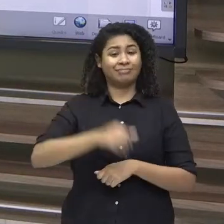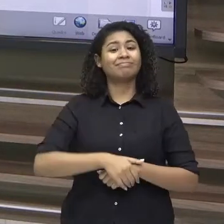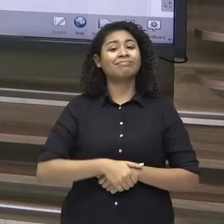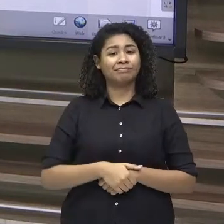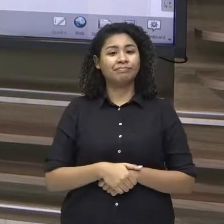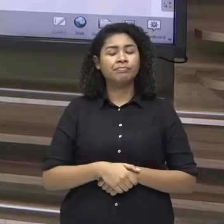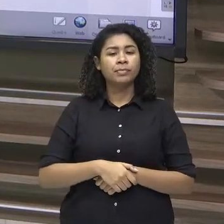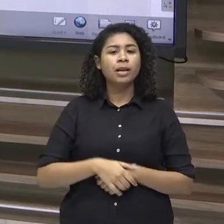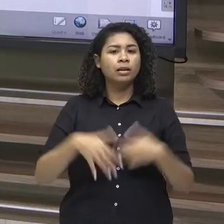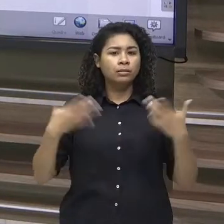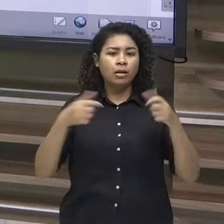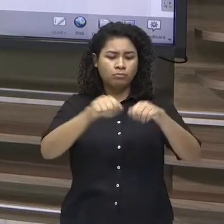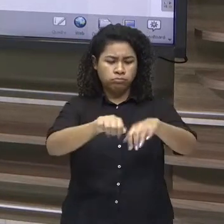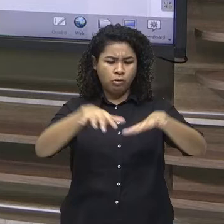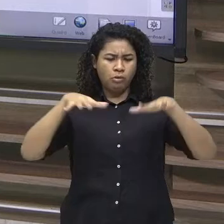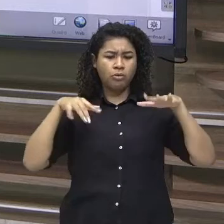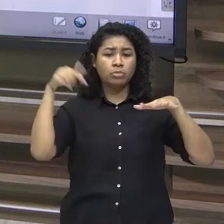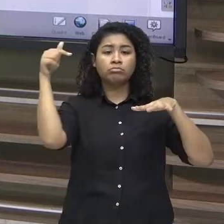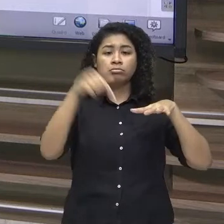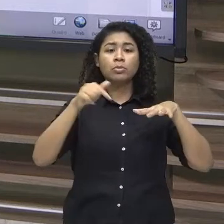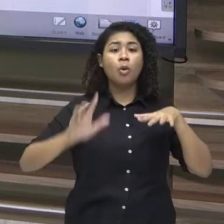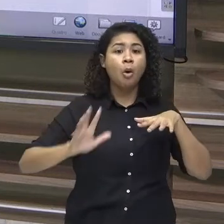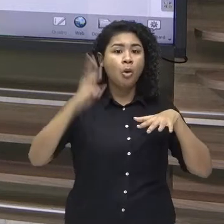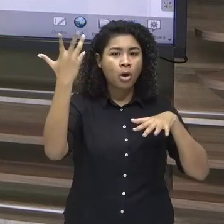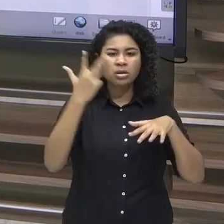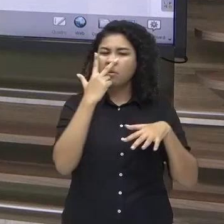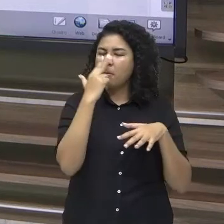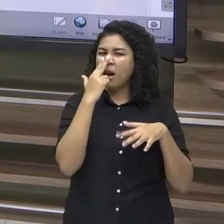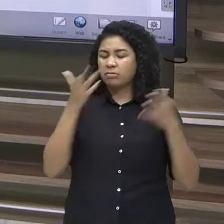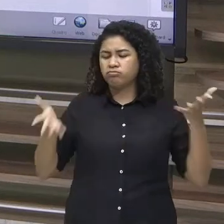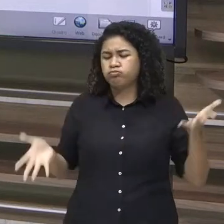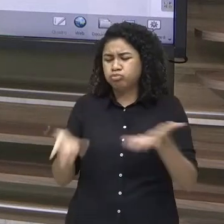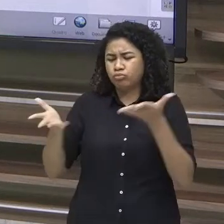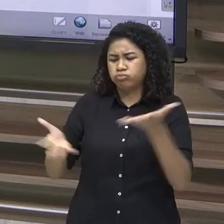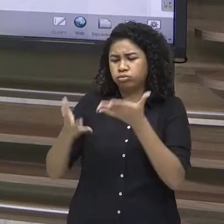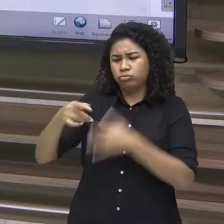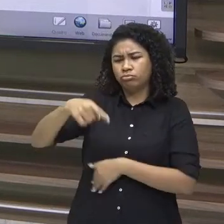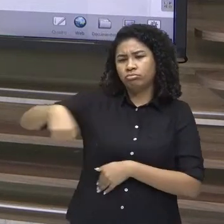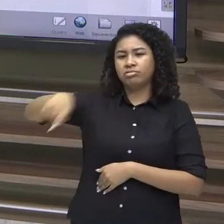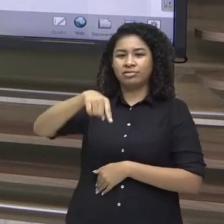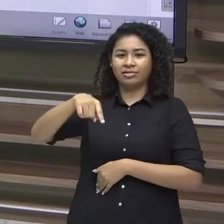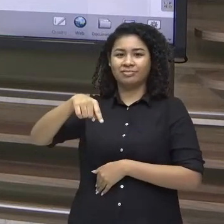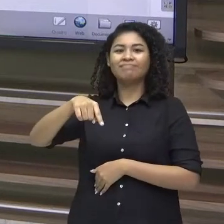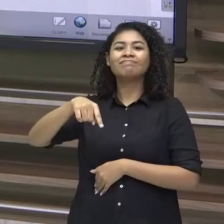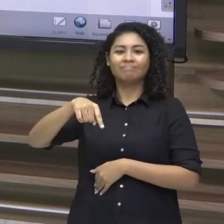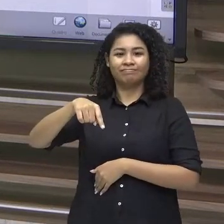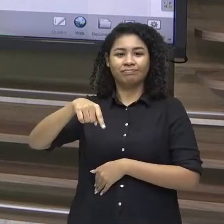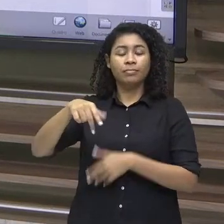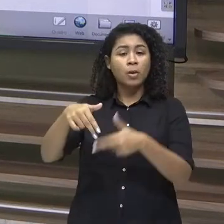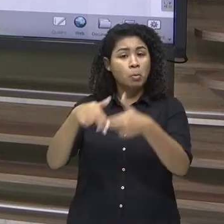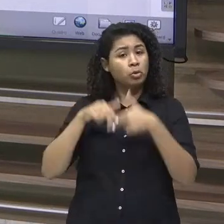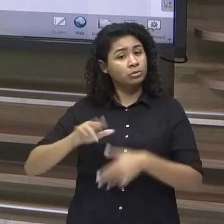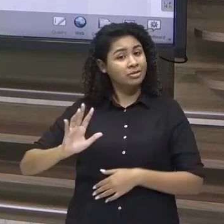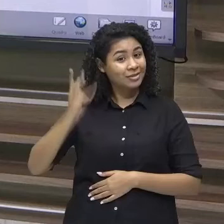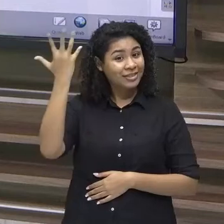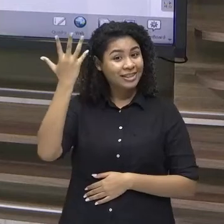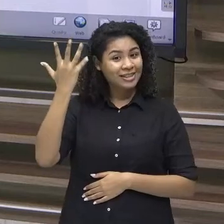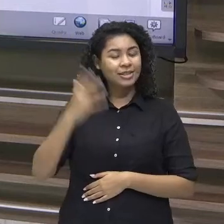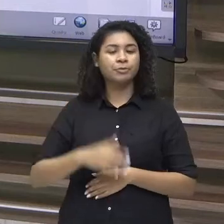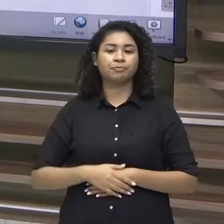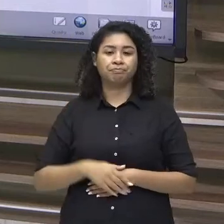Gerais, era uma questão de tempo para esse barril de pólvora explodir. Foi o que aconteceu, gente. A partir